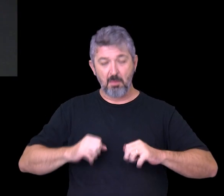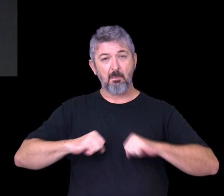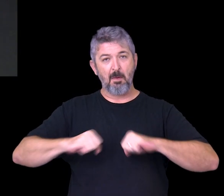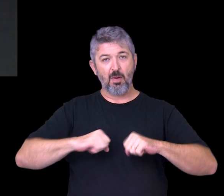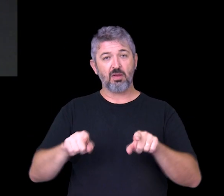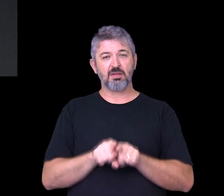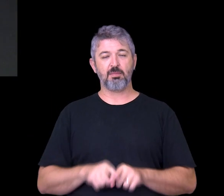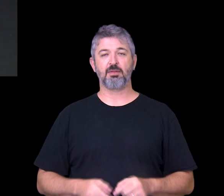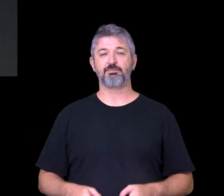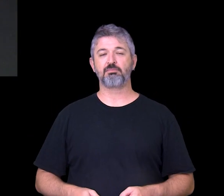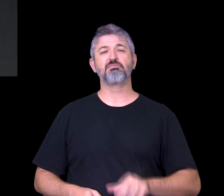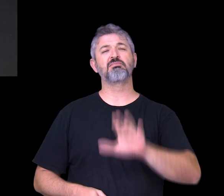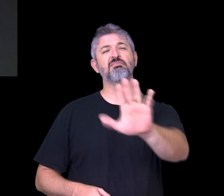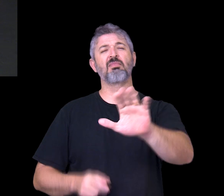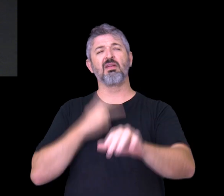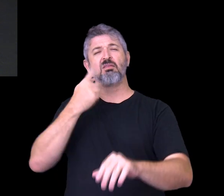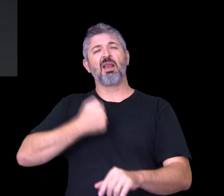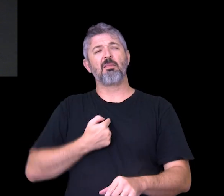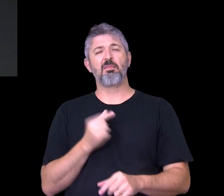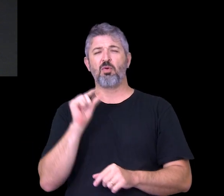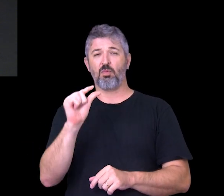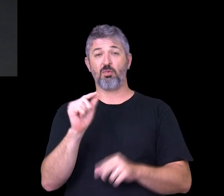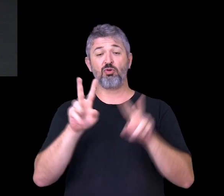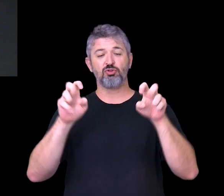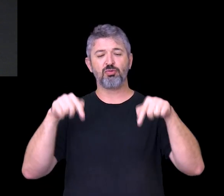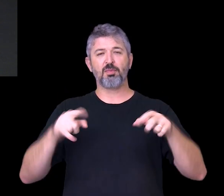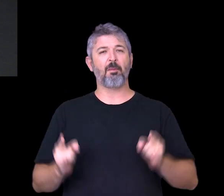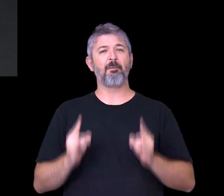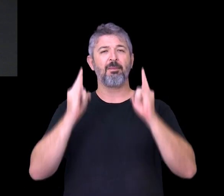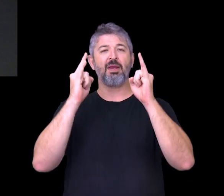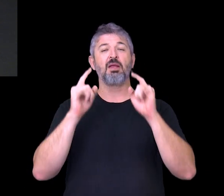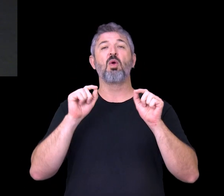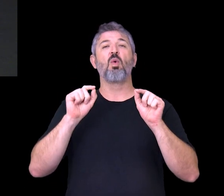do que você sabe desse prédio. O que o Niemeyer